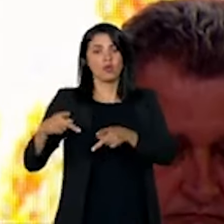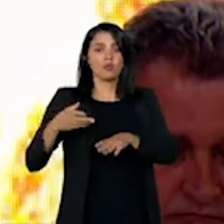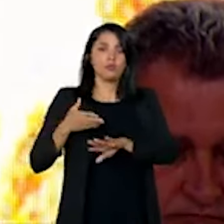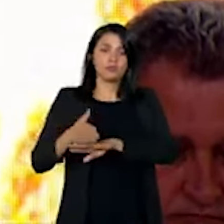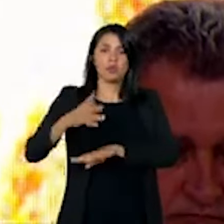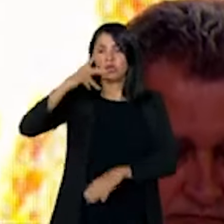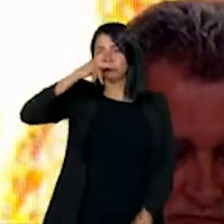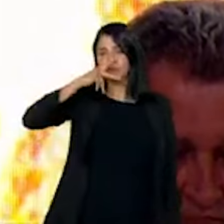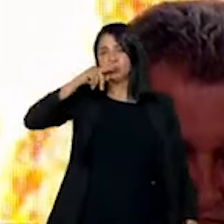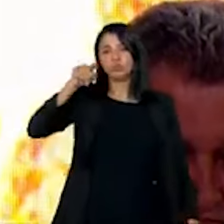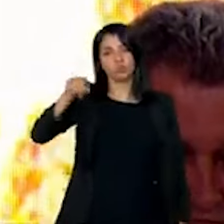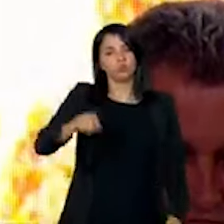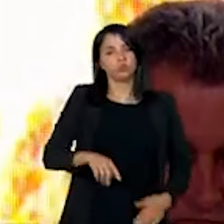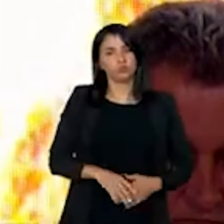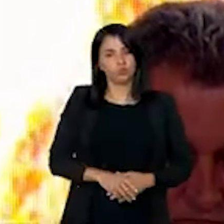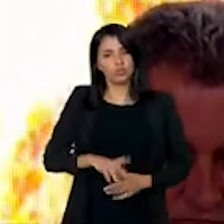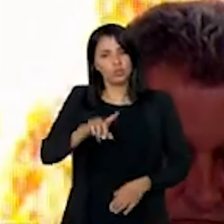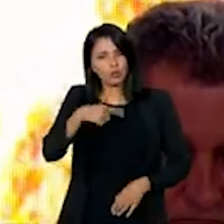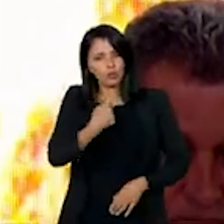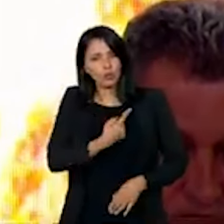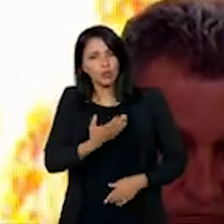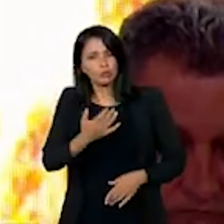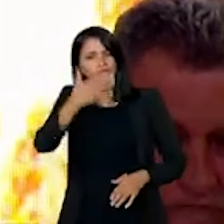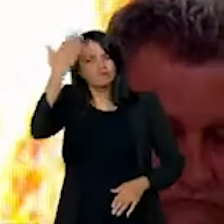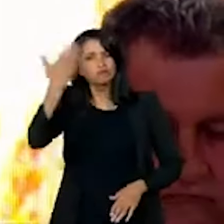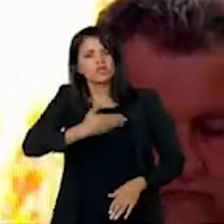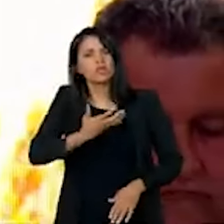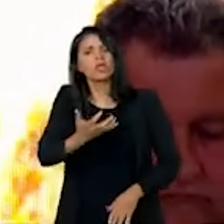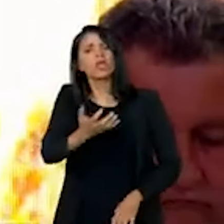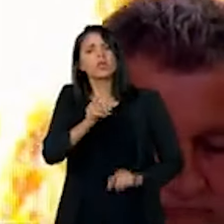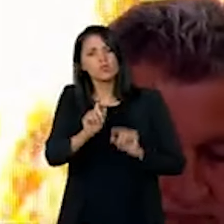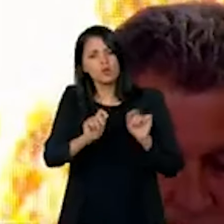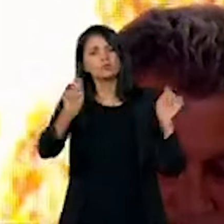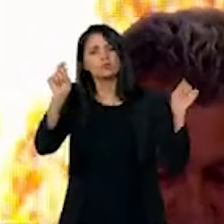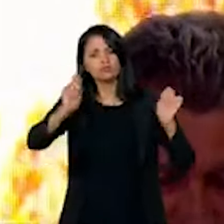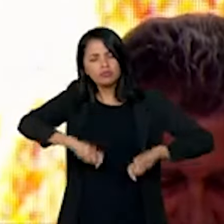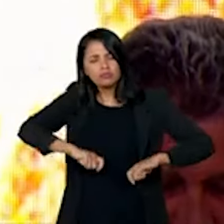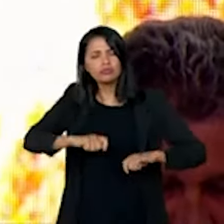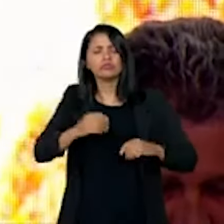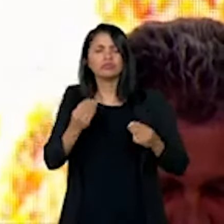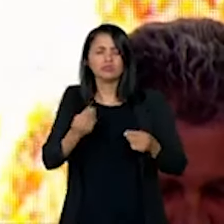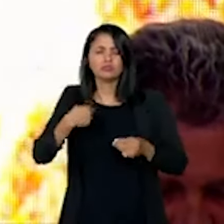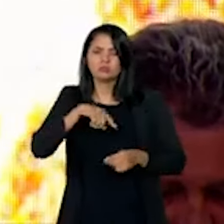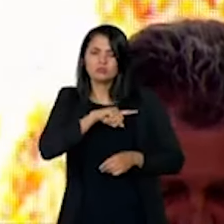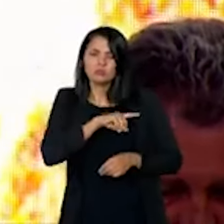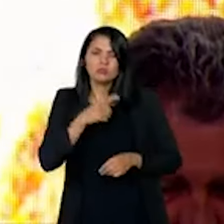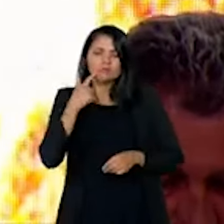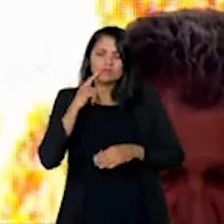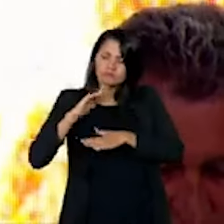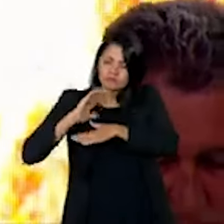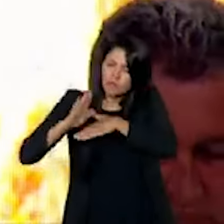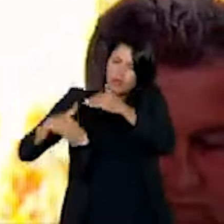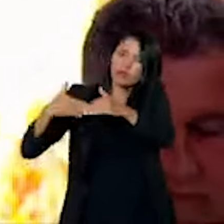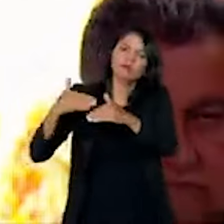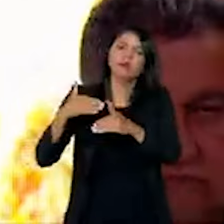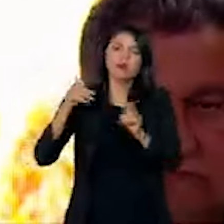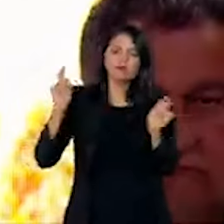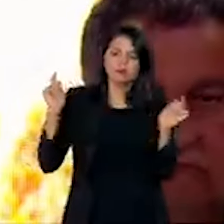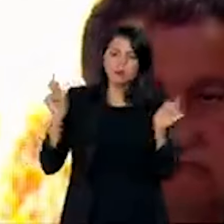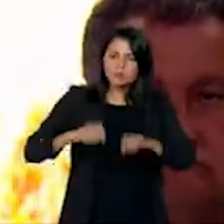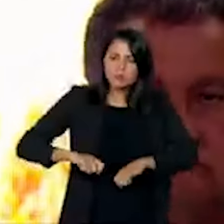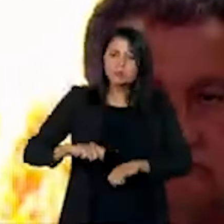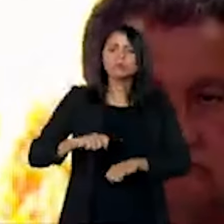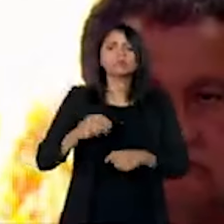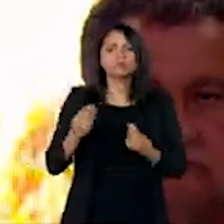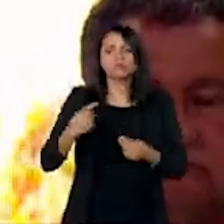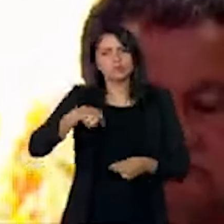Peru. Porque nós queremos provar que é possível a gente se desenvolver, de que é